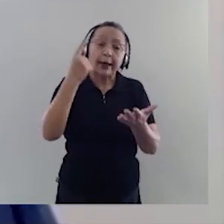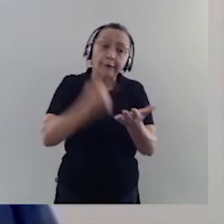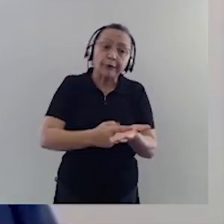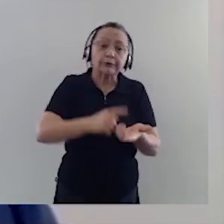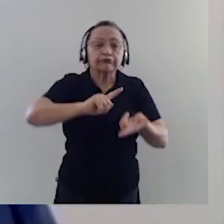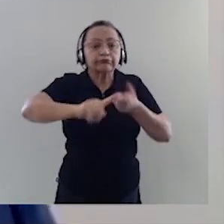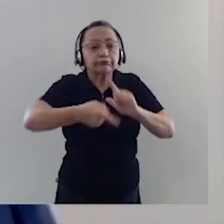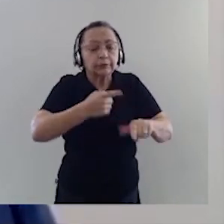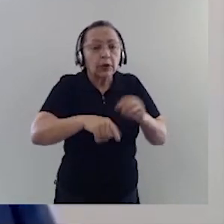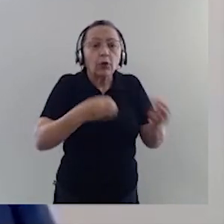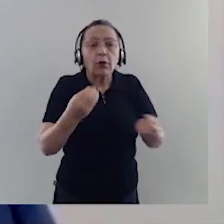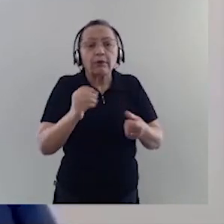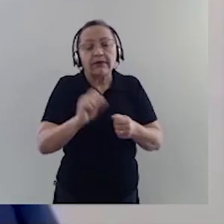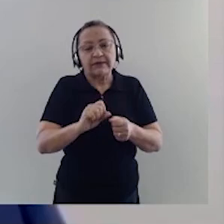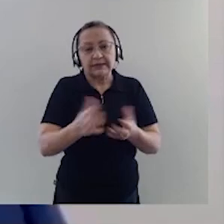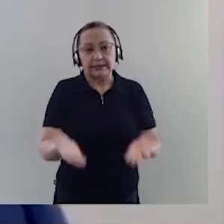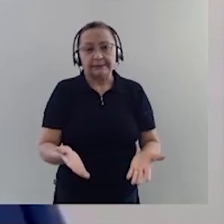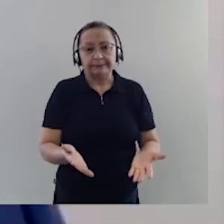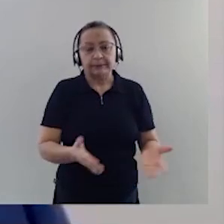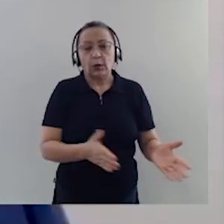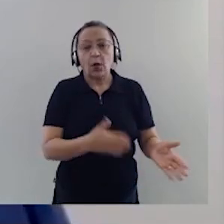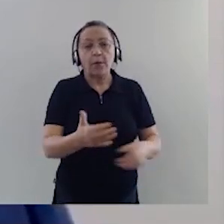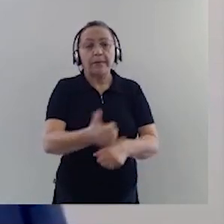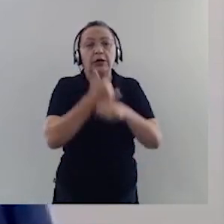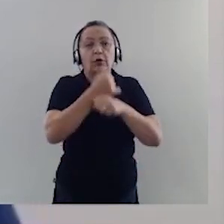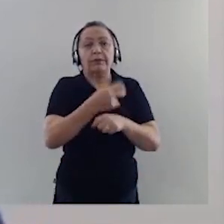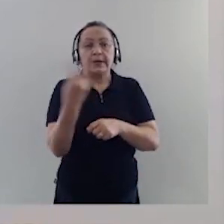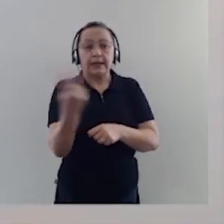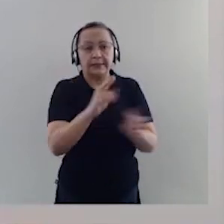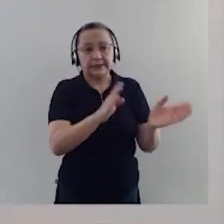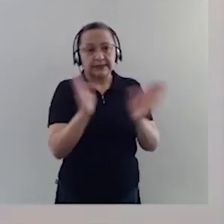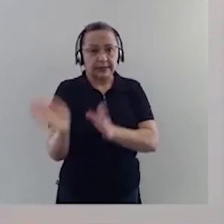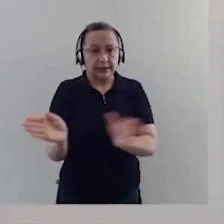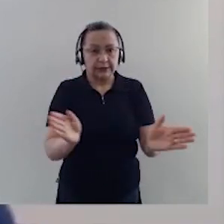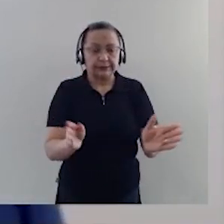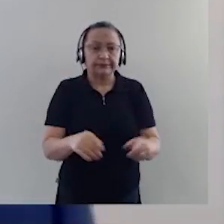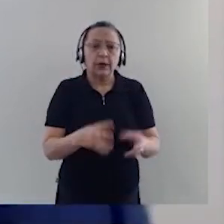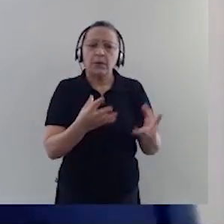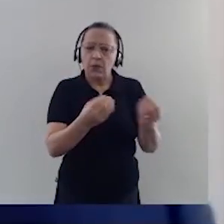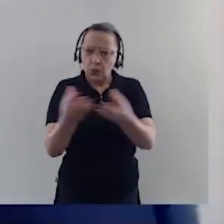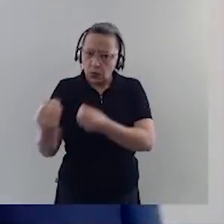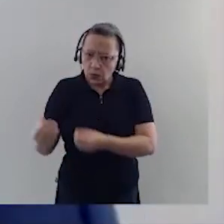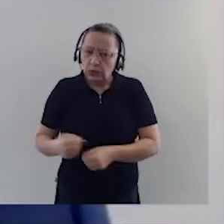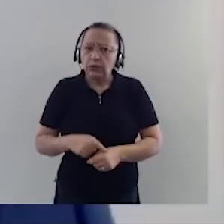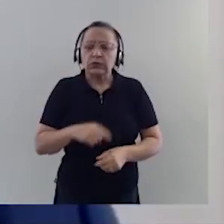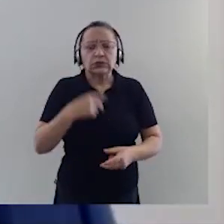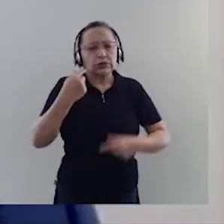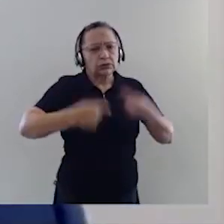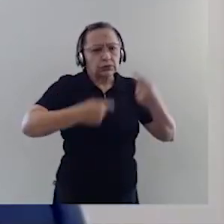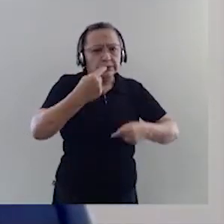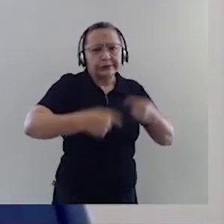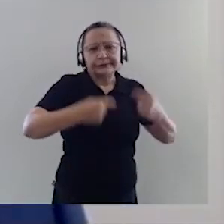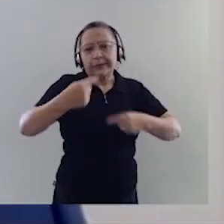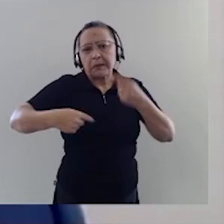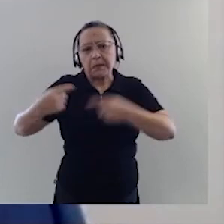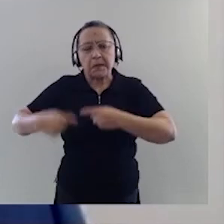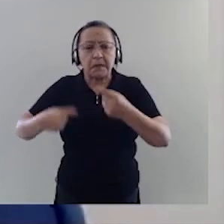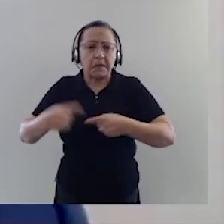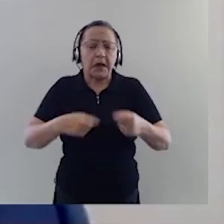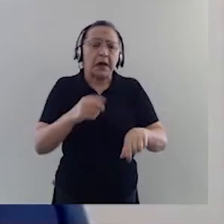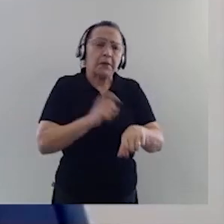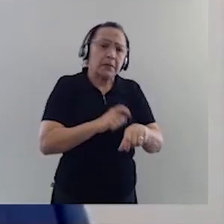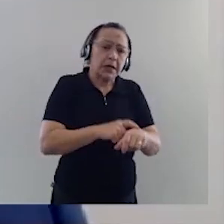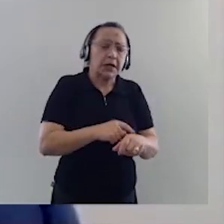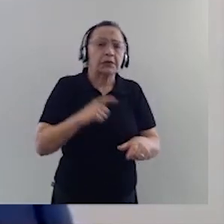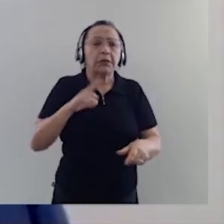o distrato. Muito se tem discutido sobre caso fortuito e força maior para descumprimento